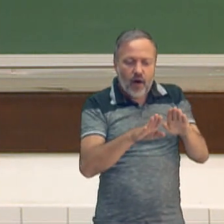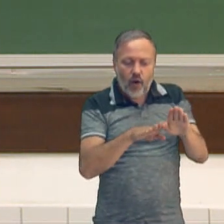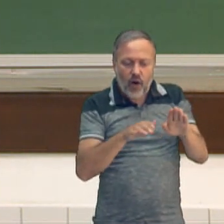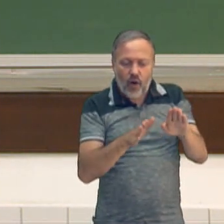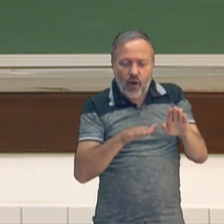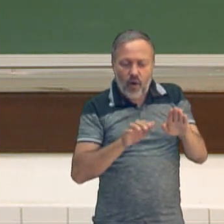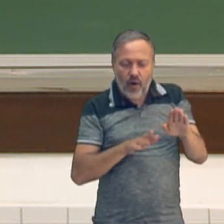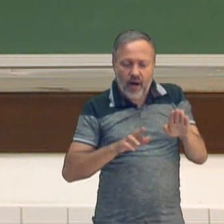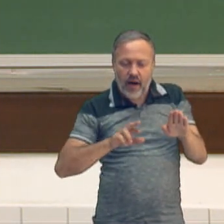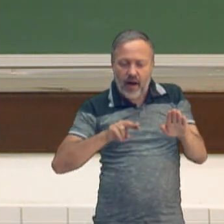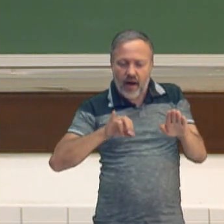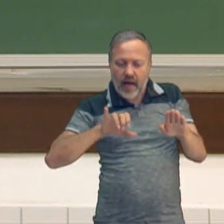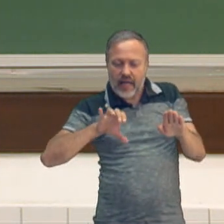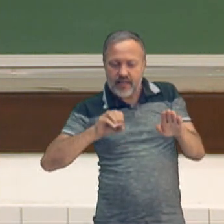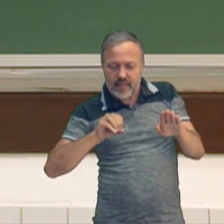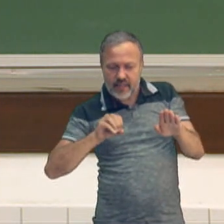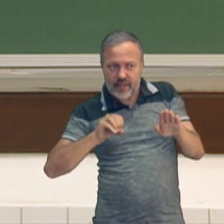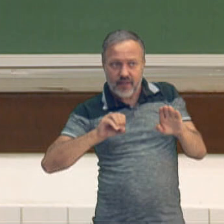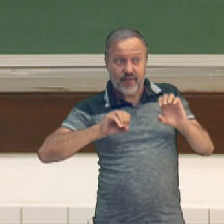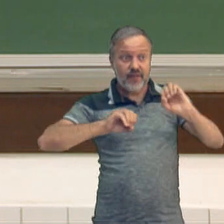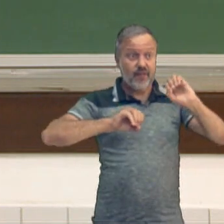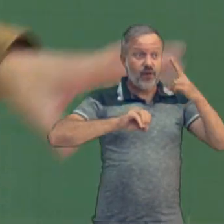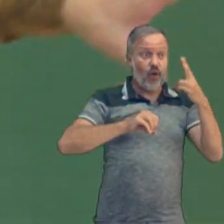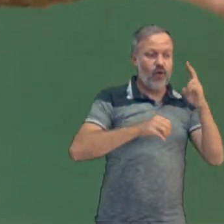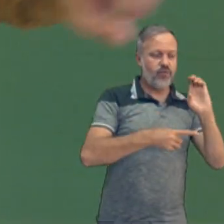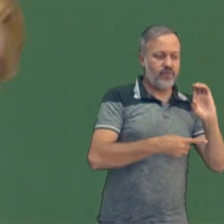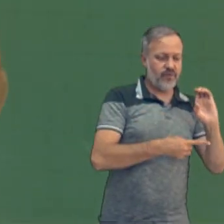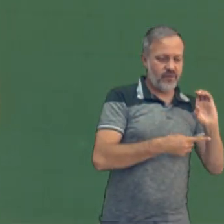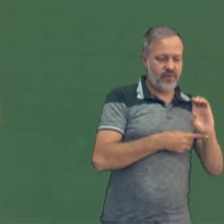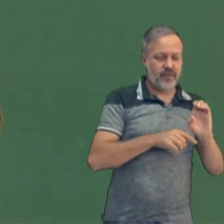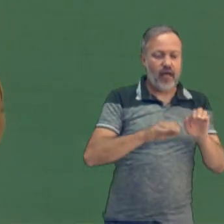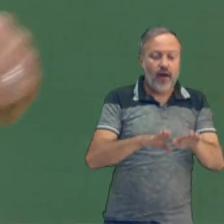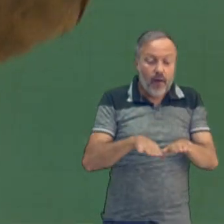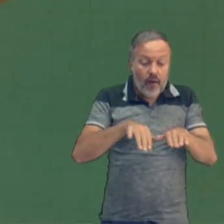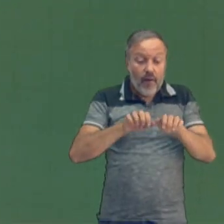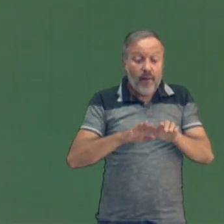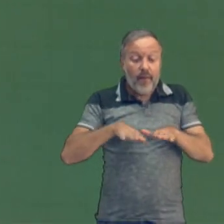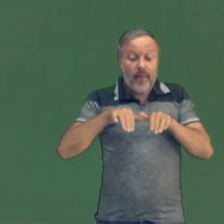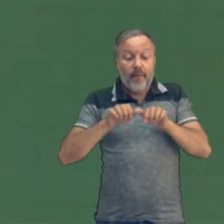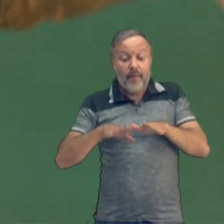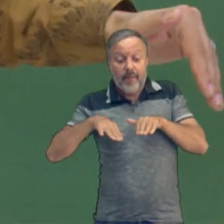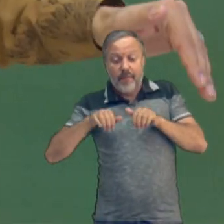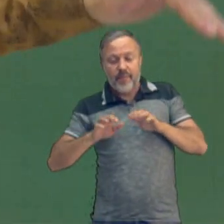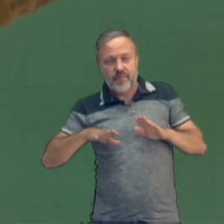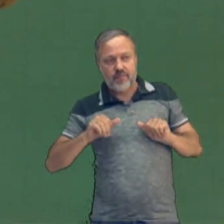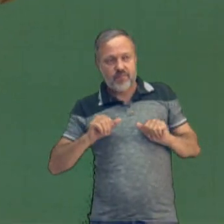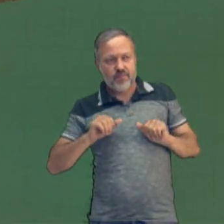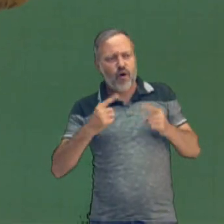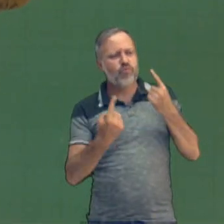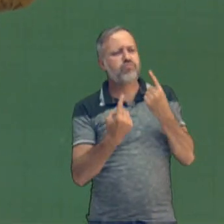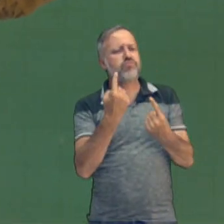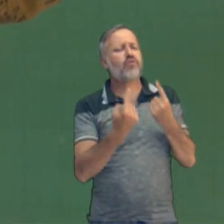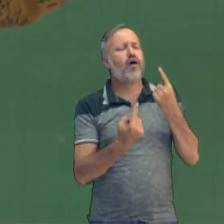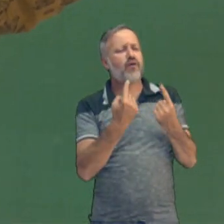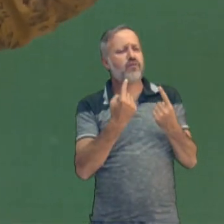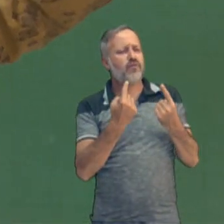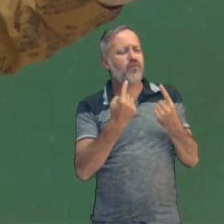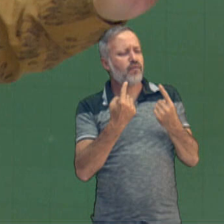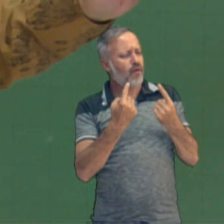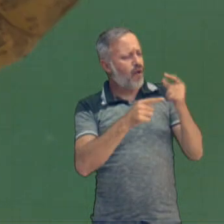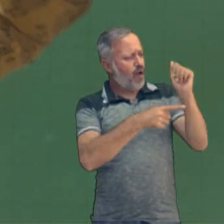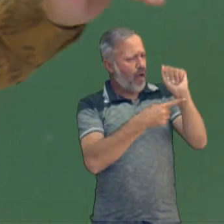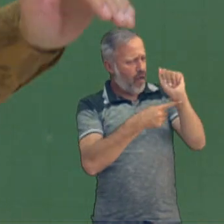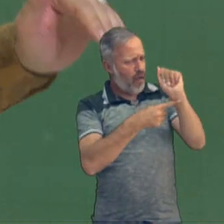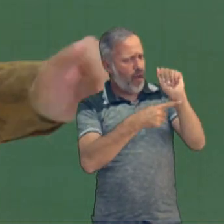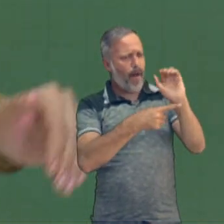C, das marés do oceano. Muito bem, então anote aí a questão, pense qual é aqui a